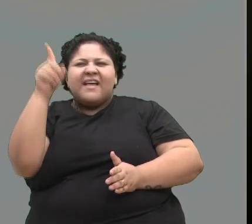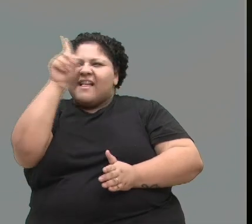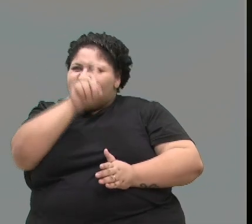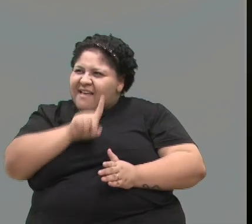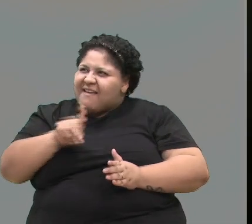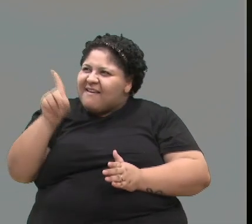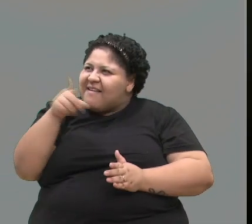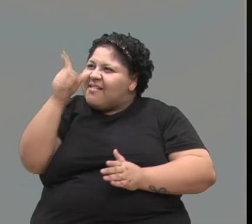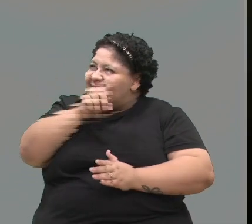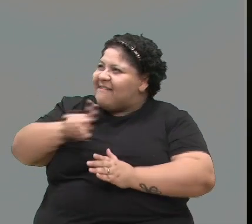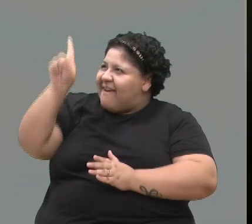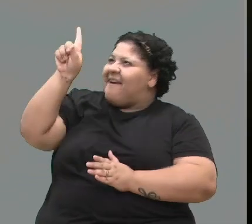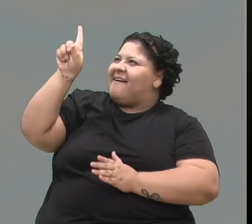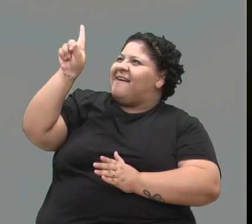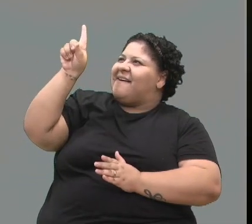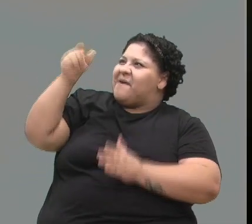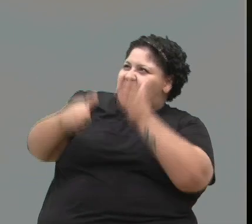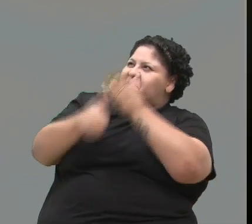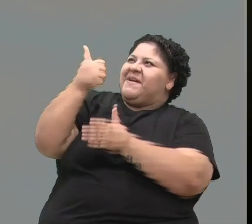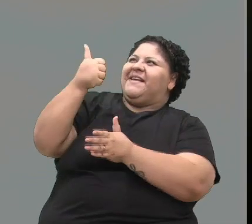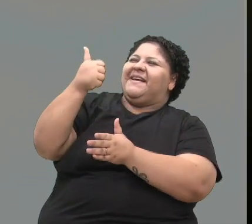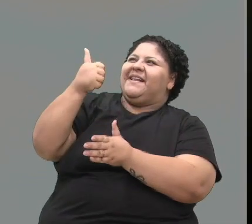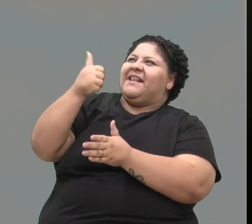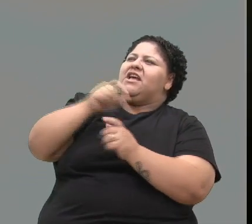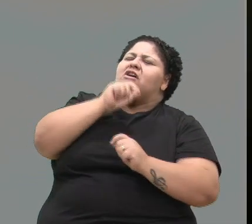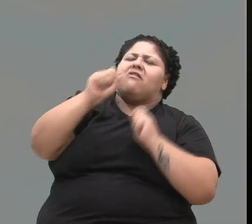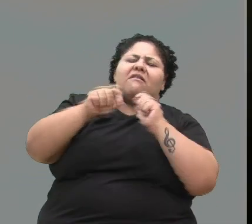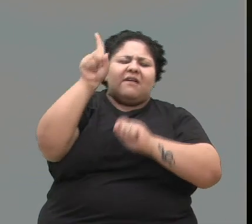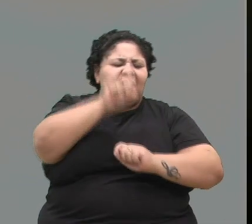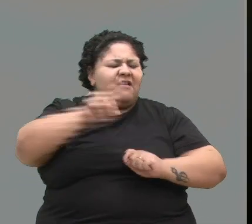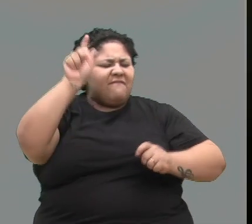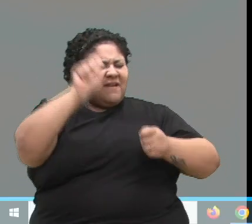sabe, aleluia, o que Ele